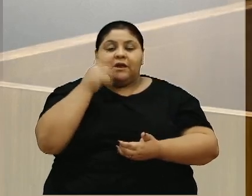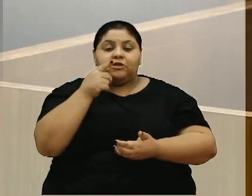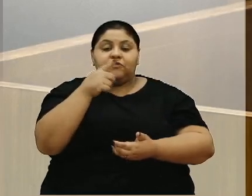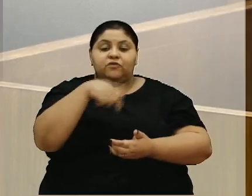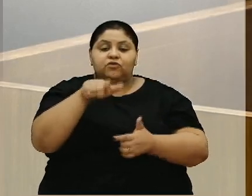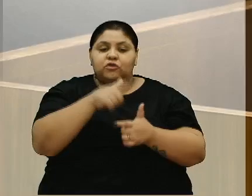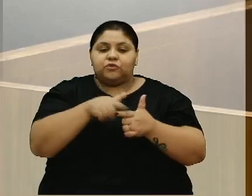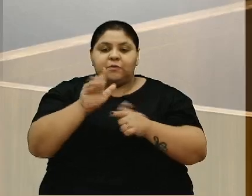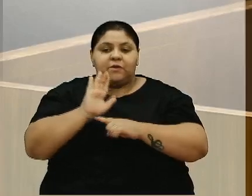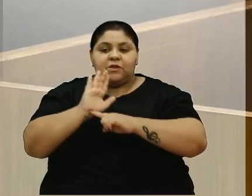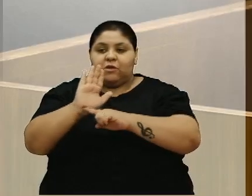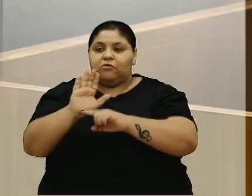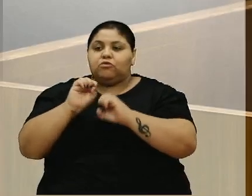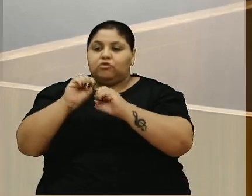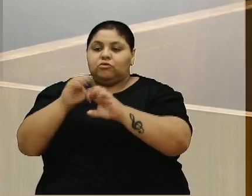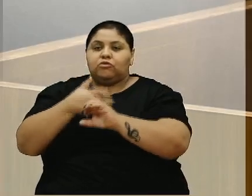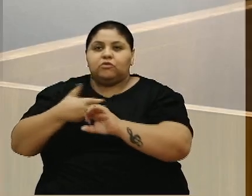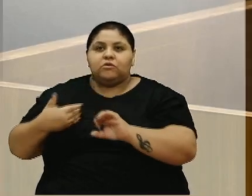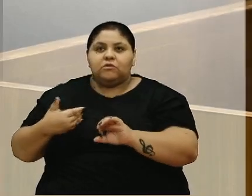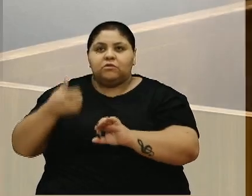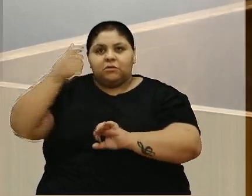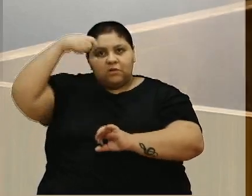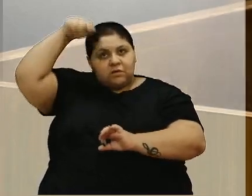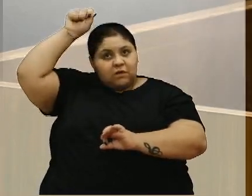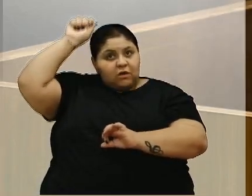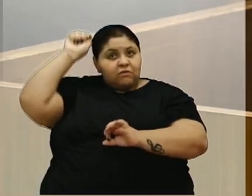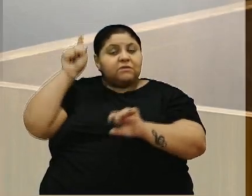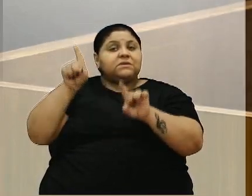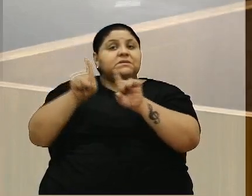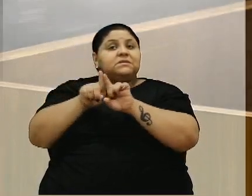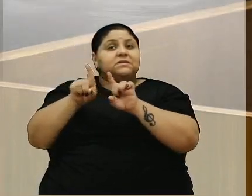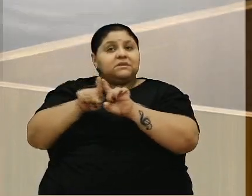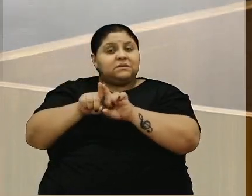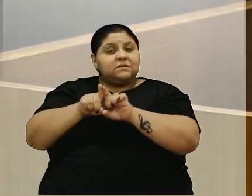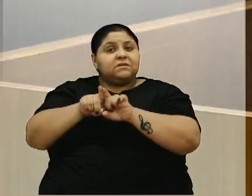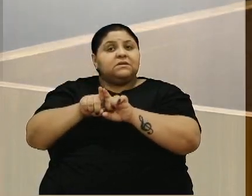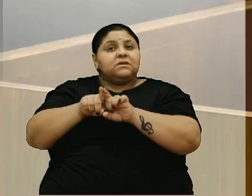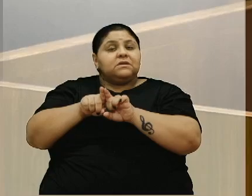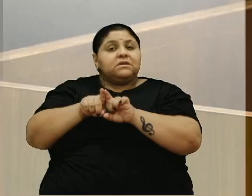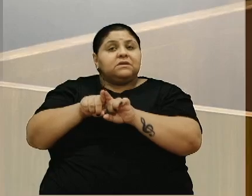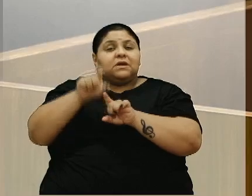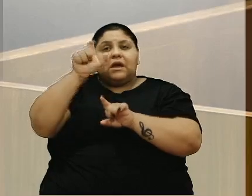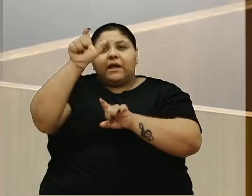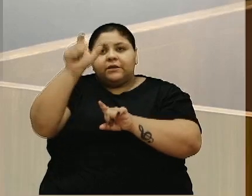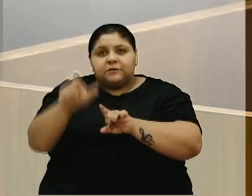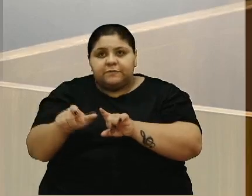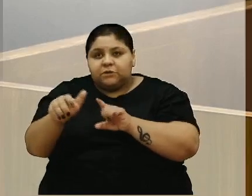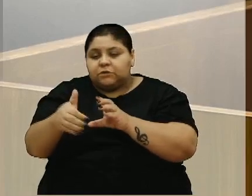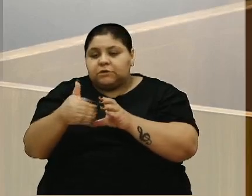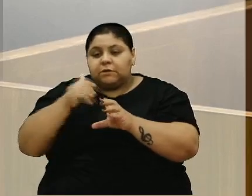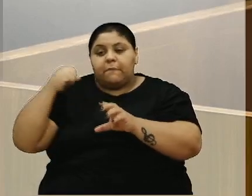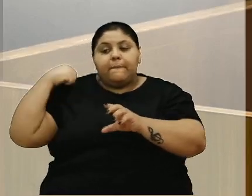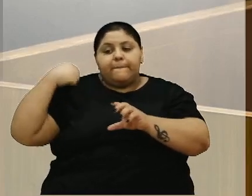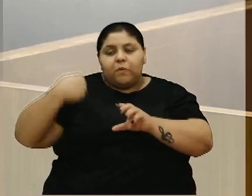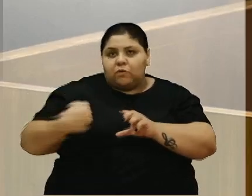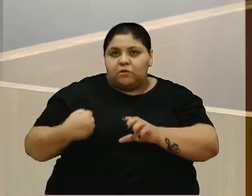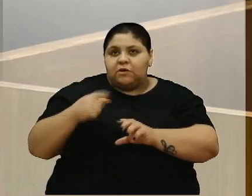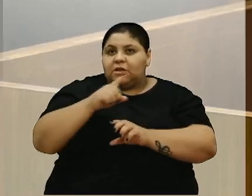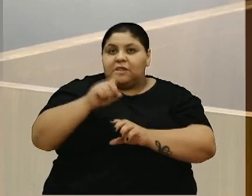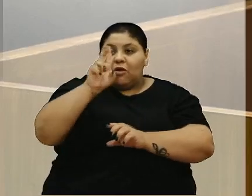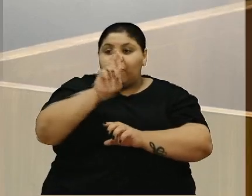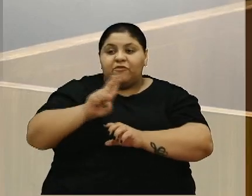público. Porque a UX também tem ensino público, se a gente for ver, em parcelas. As pessoas recebem ProUni, recebem bolsas, mas não é uma